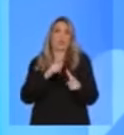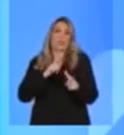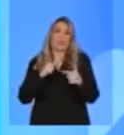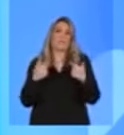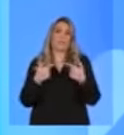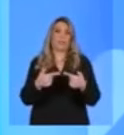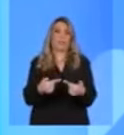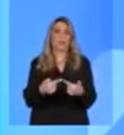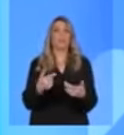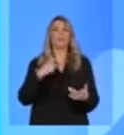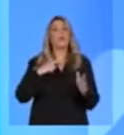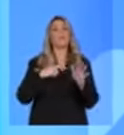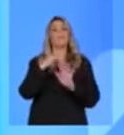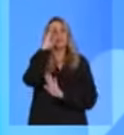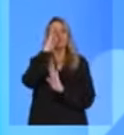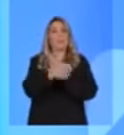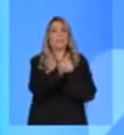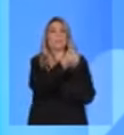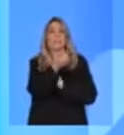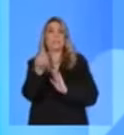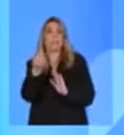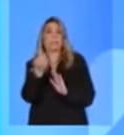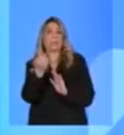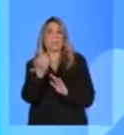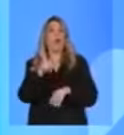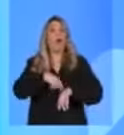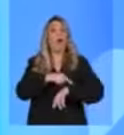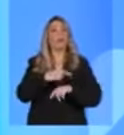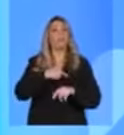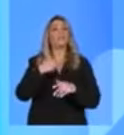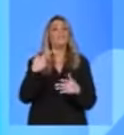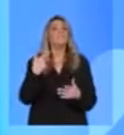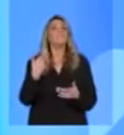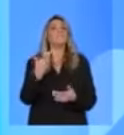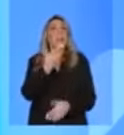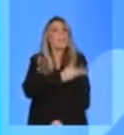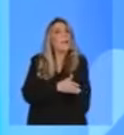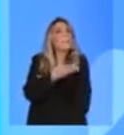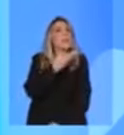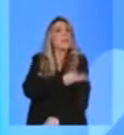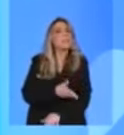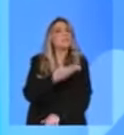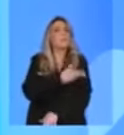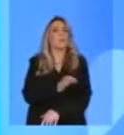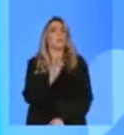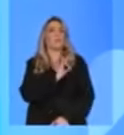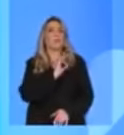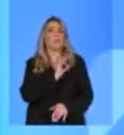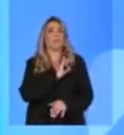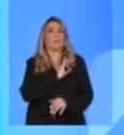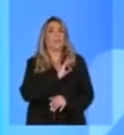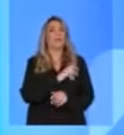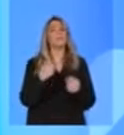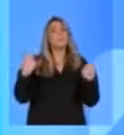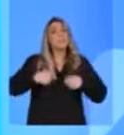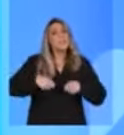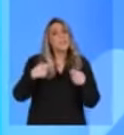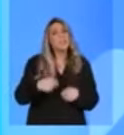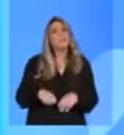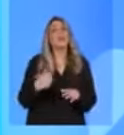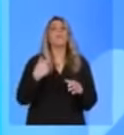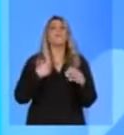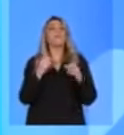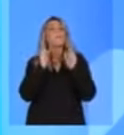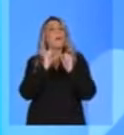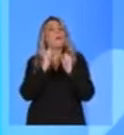guarda 600 horas de Treinamento mais do que São Paulo mais do que o próprio treinamento da Guarda atual para que a gente possa